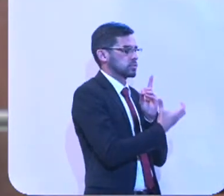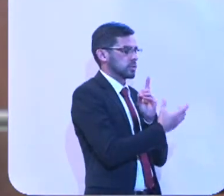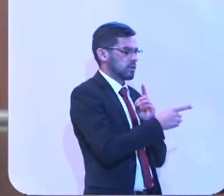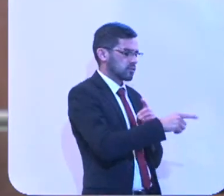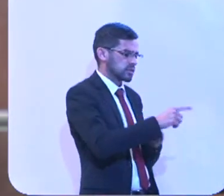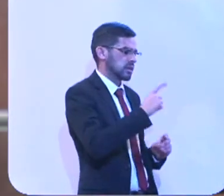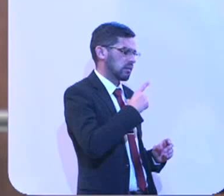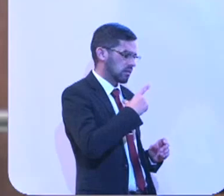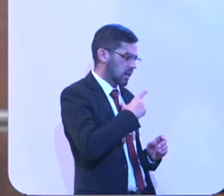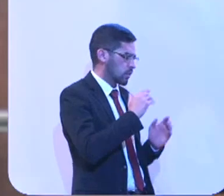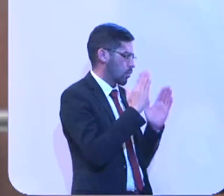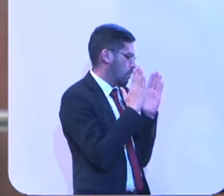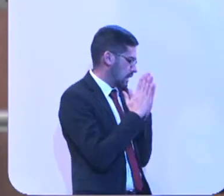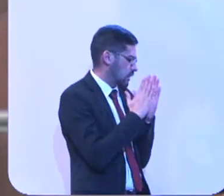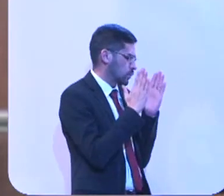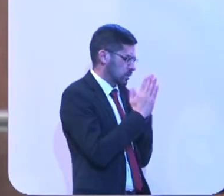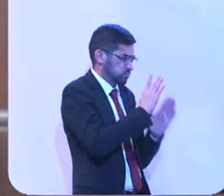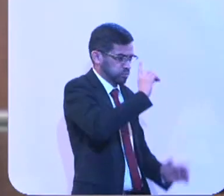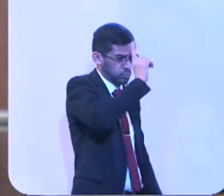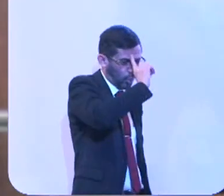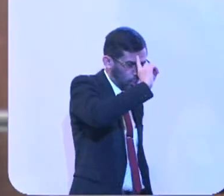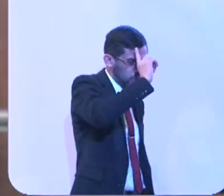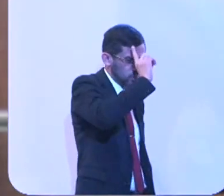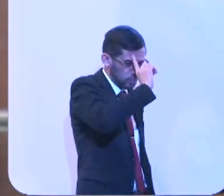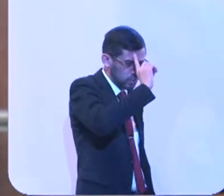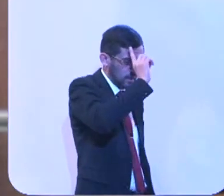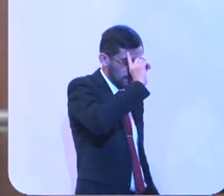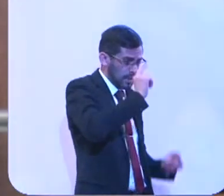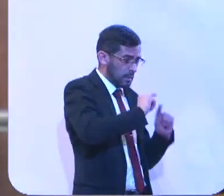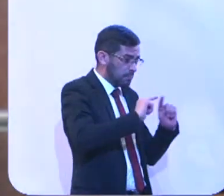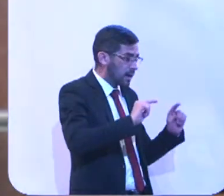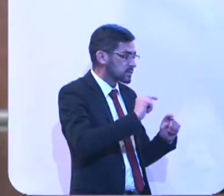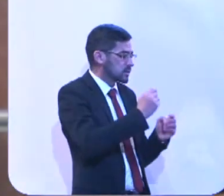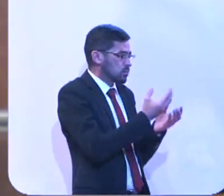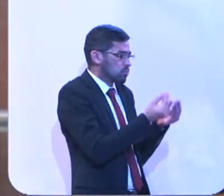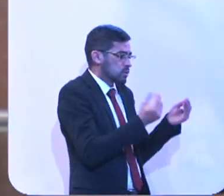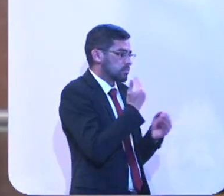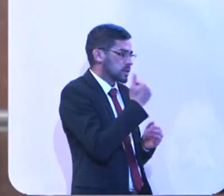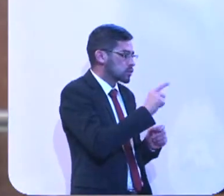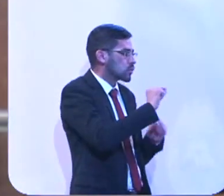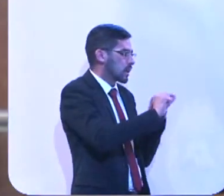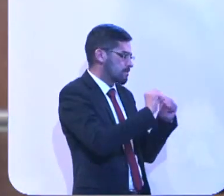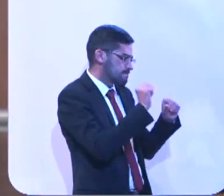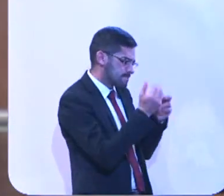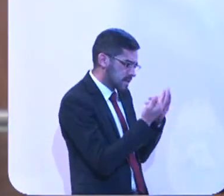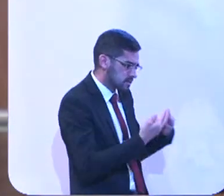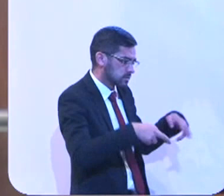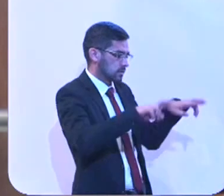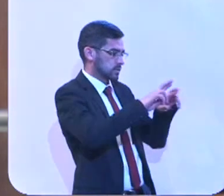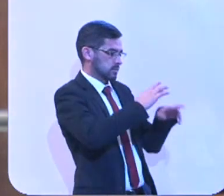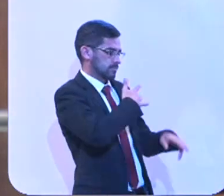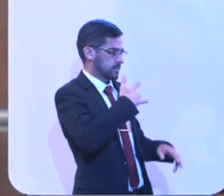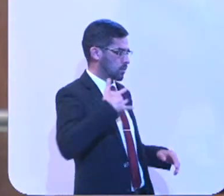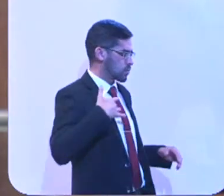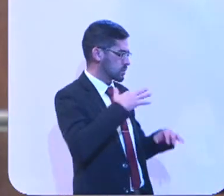Você tem orado por pessoas todos os dias e a maioria dos pedidos são por cura, por restauração da